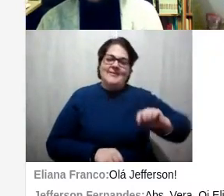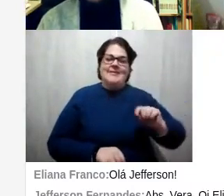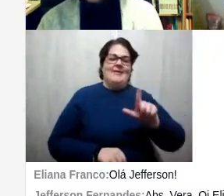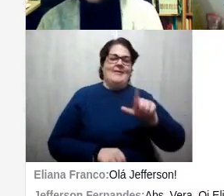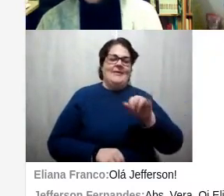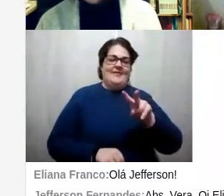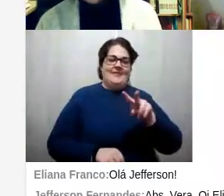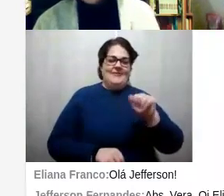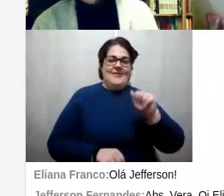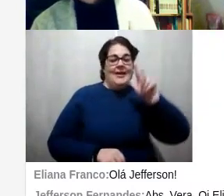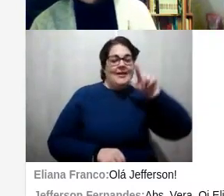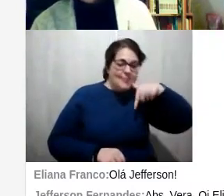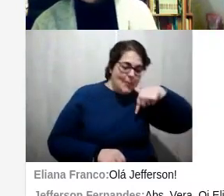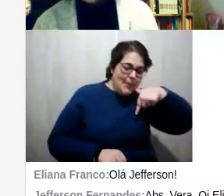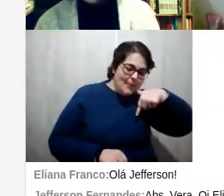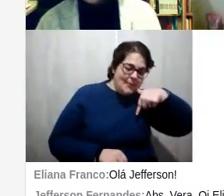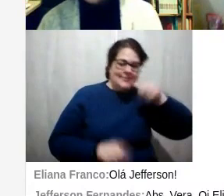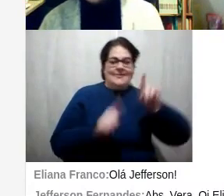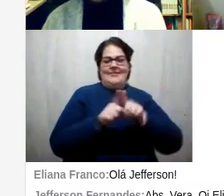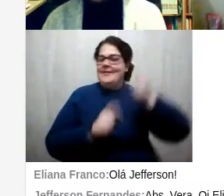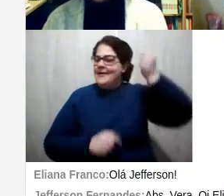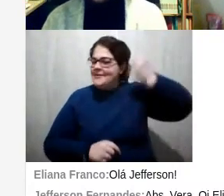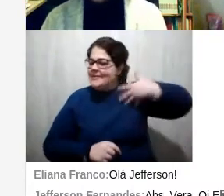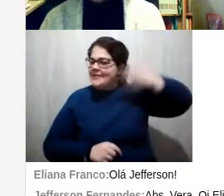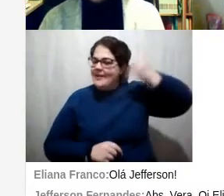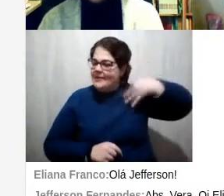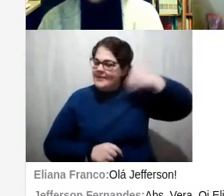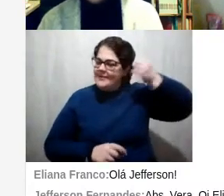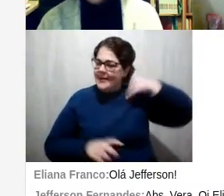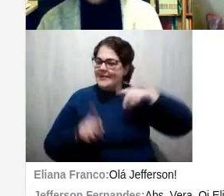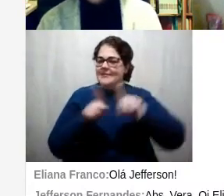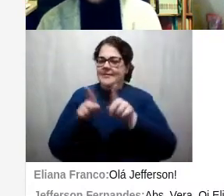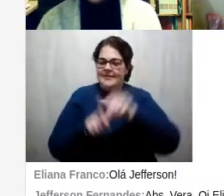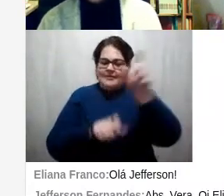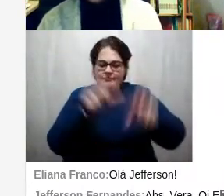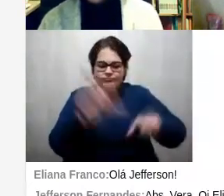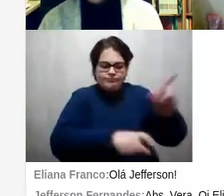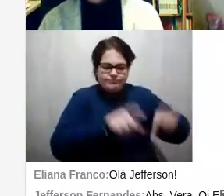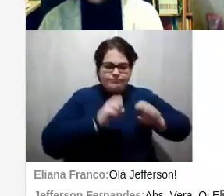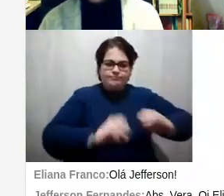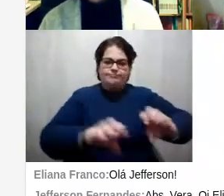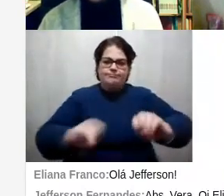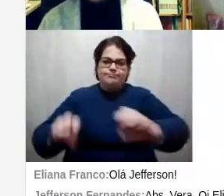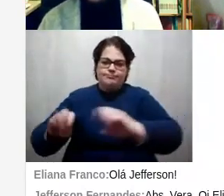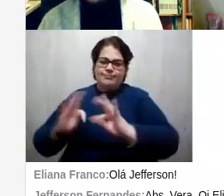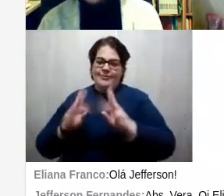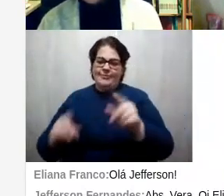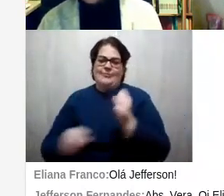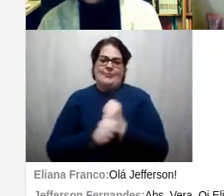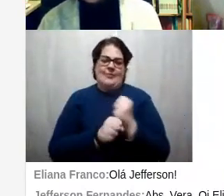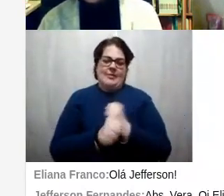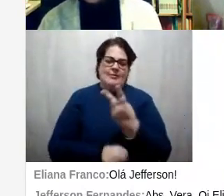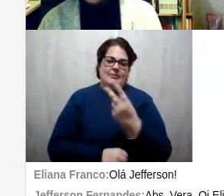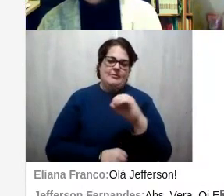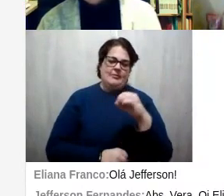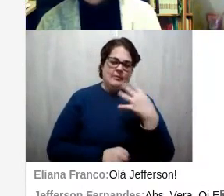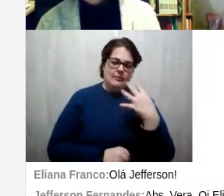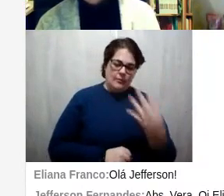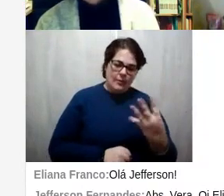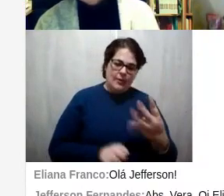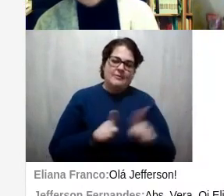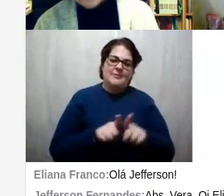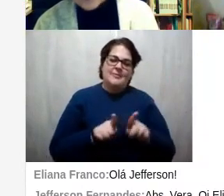A Lívia é audioescritora e formadora de audioescritores desde 2004. Mestrado e doutorado em